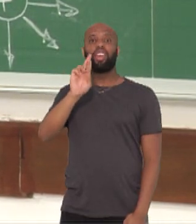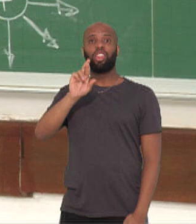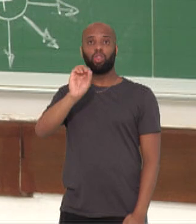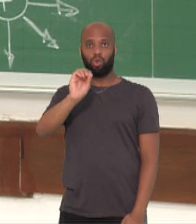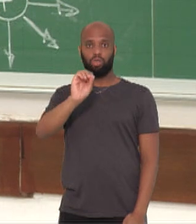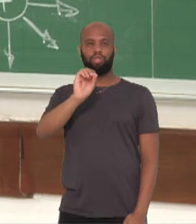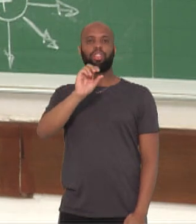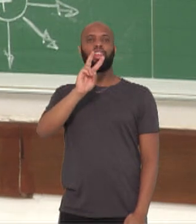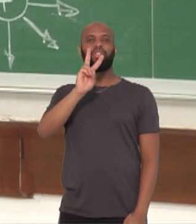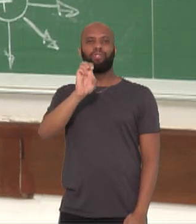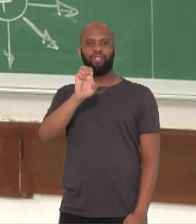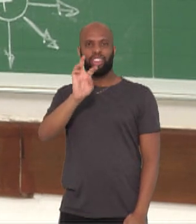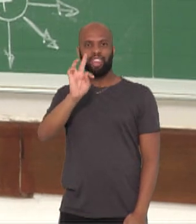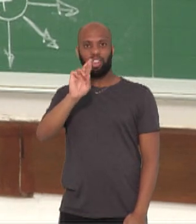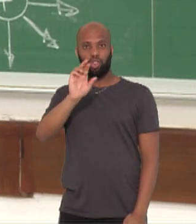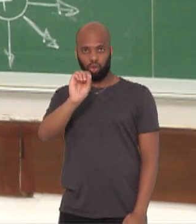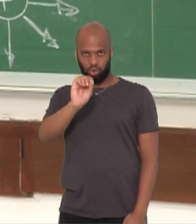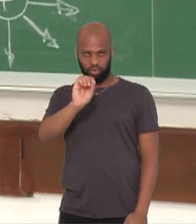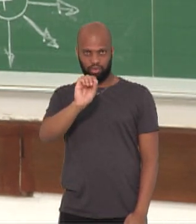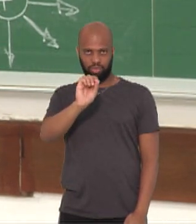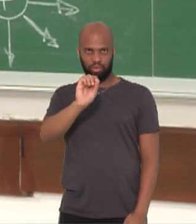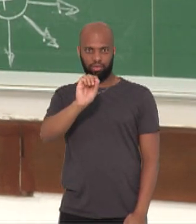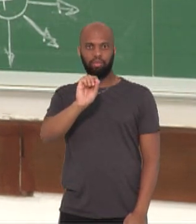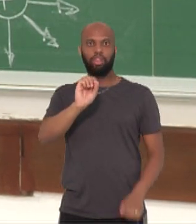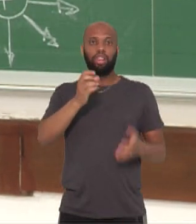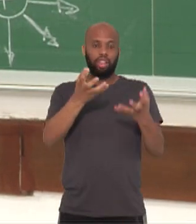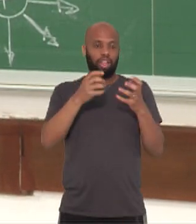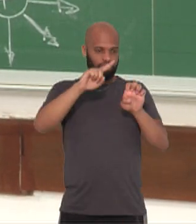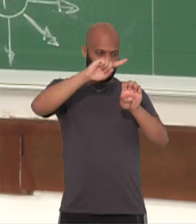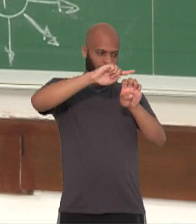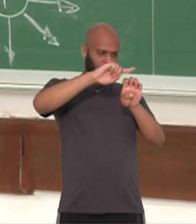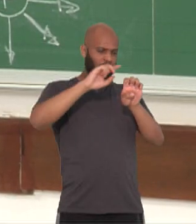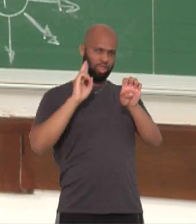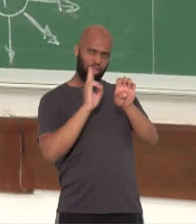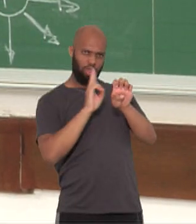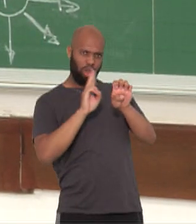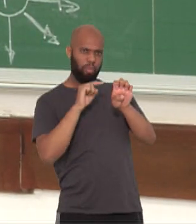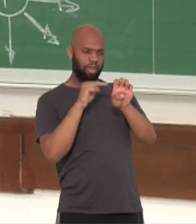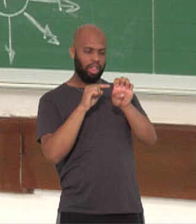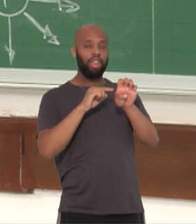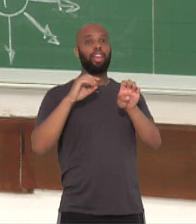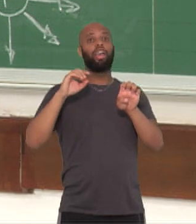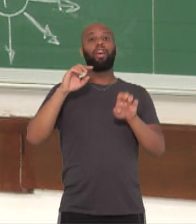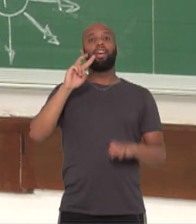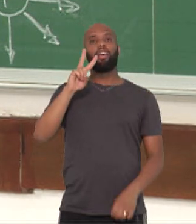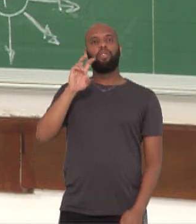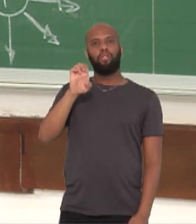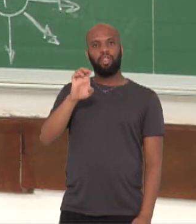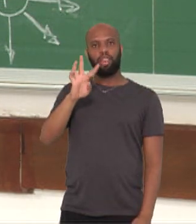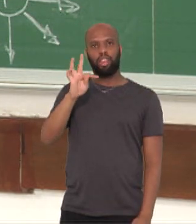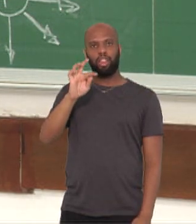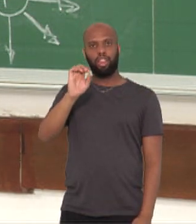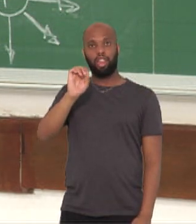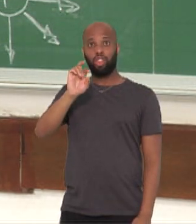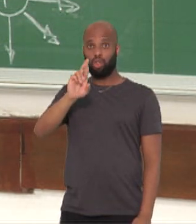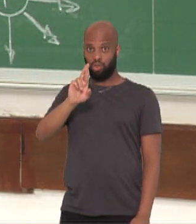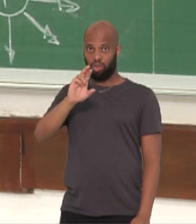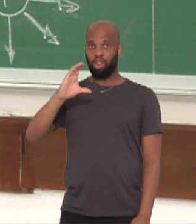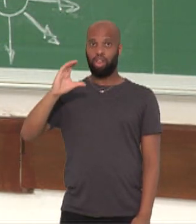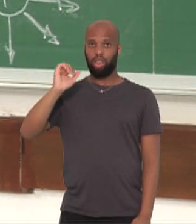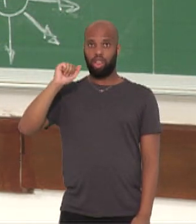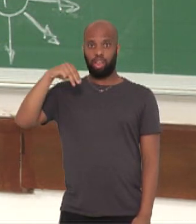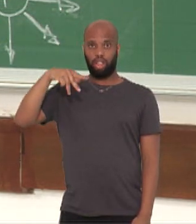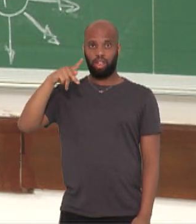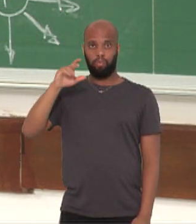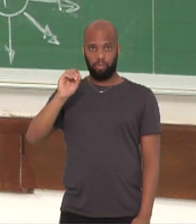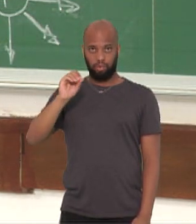para nós o módulo do vetor campo elétrico. Lembrando que um vetor ele é caracterizado por módulo, direção e sentido.